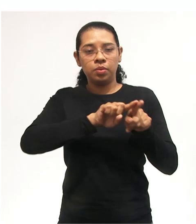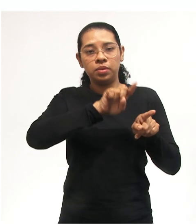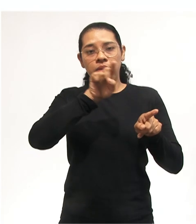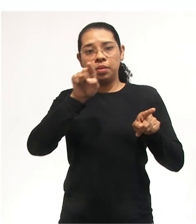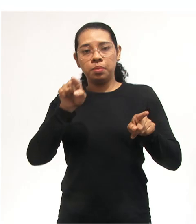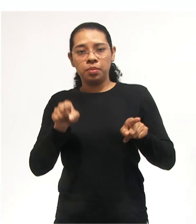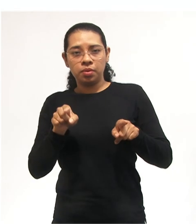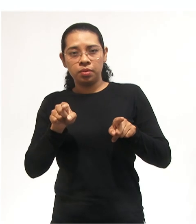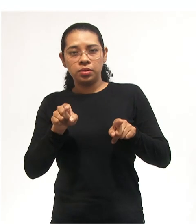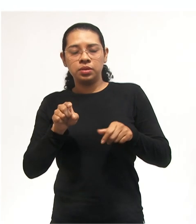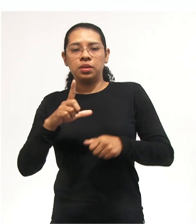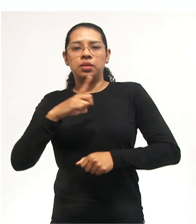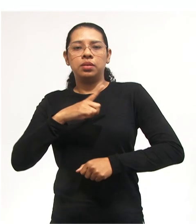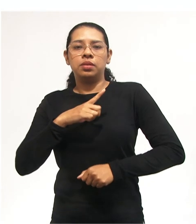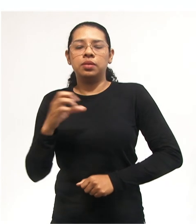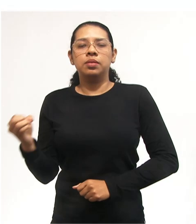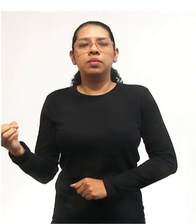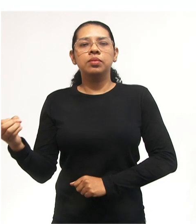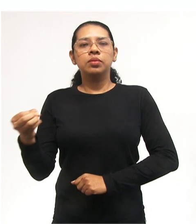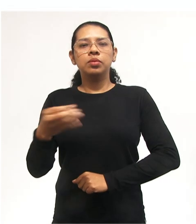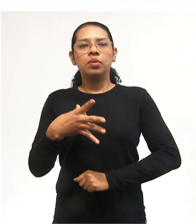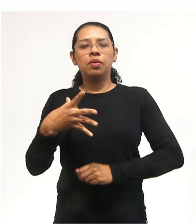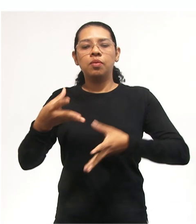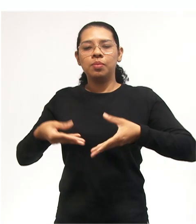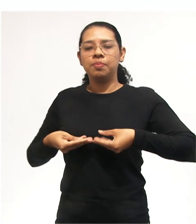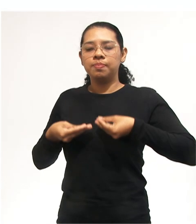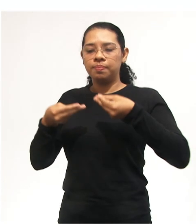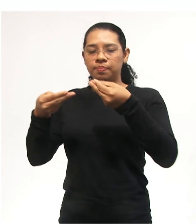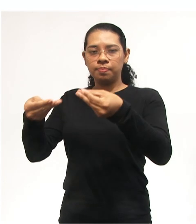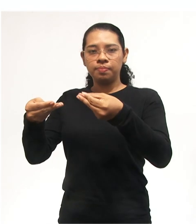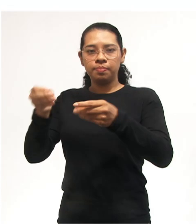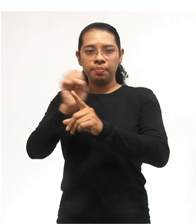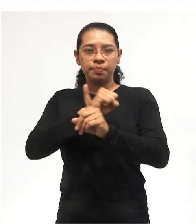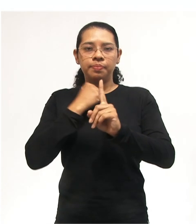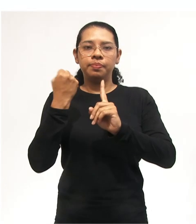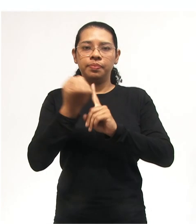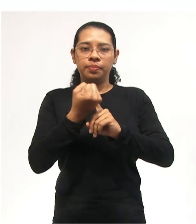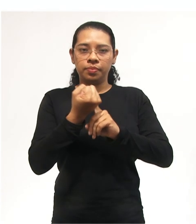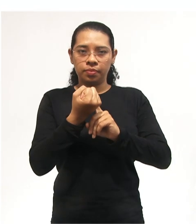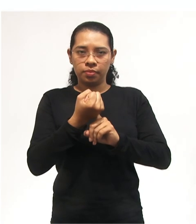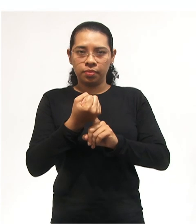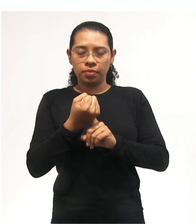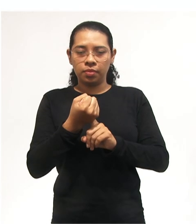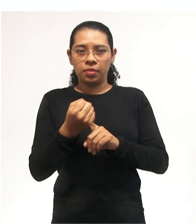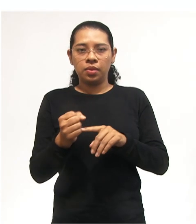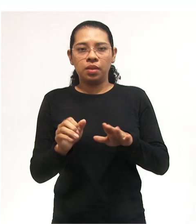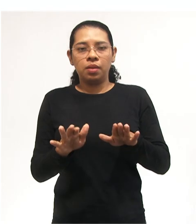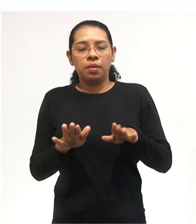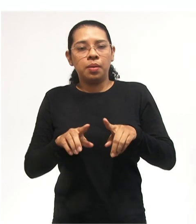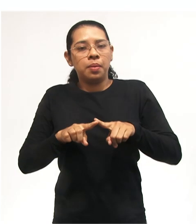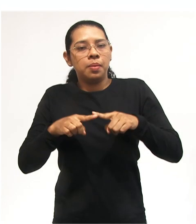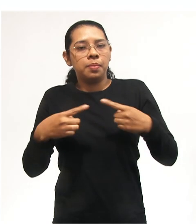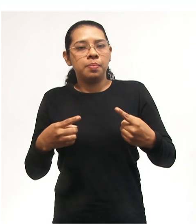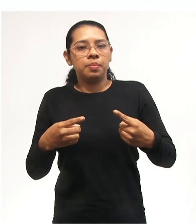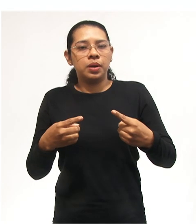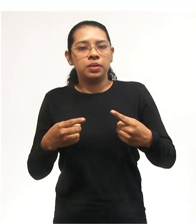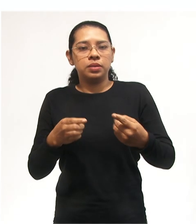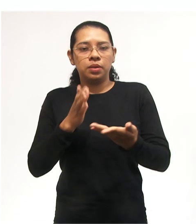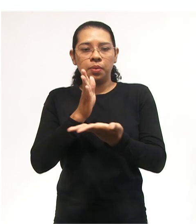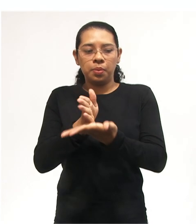vão atender a essa demanda da sociedade. Porém, entre a demanda e entre a inovação